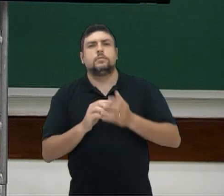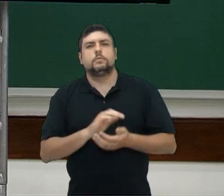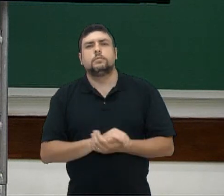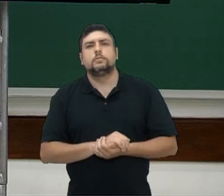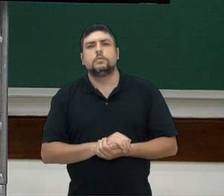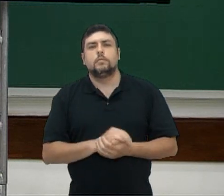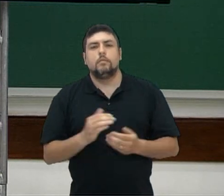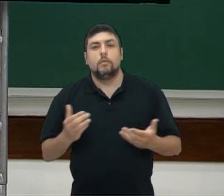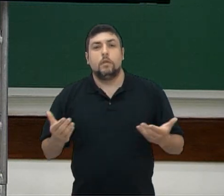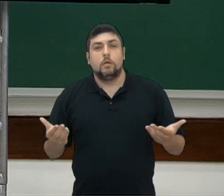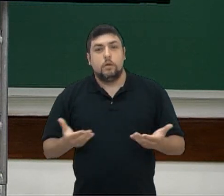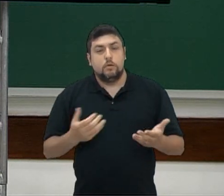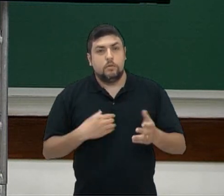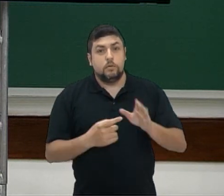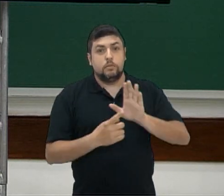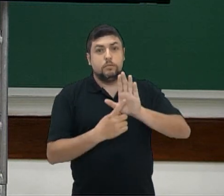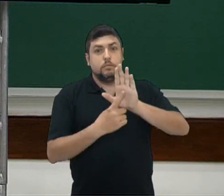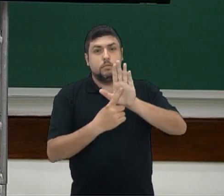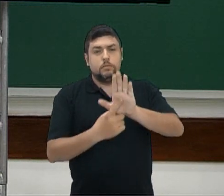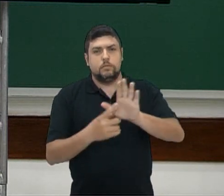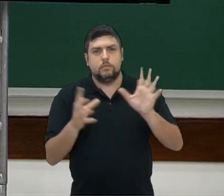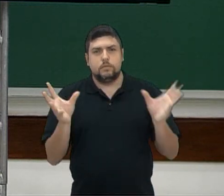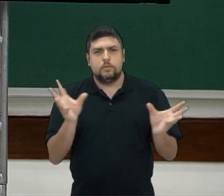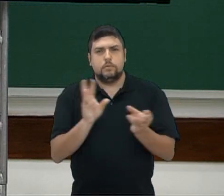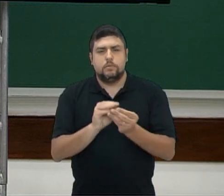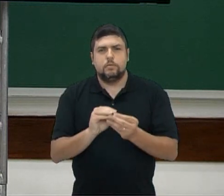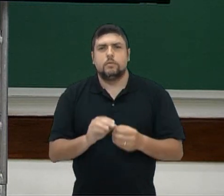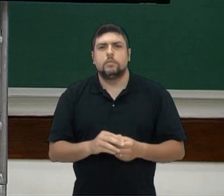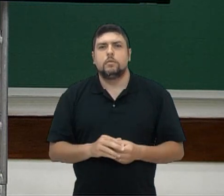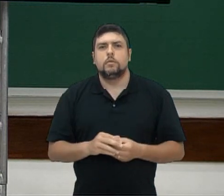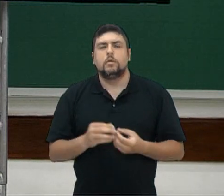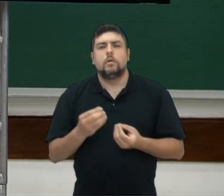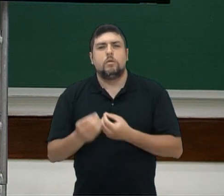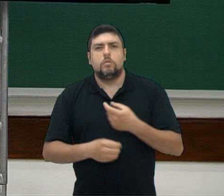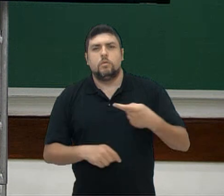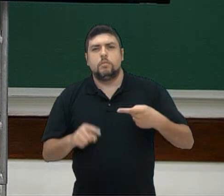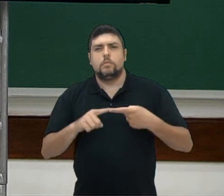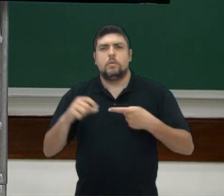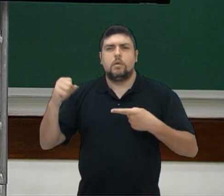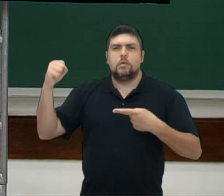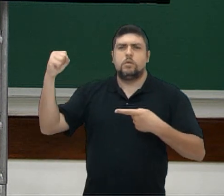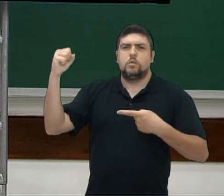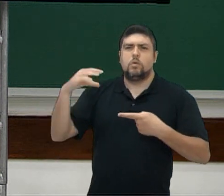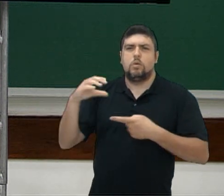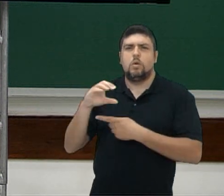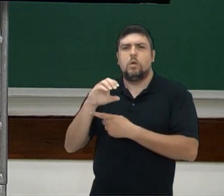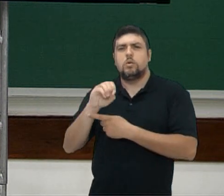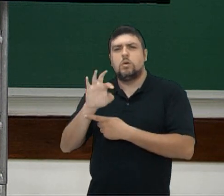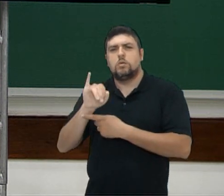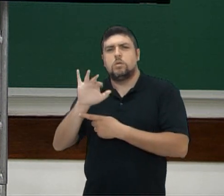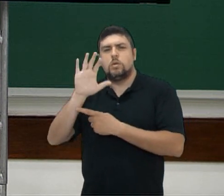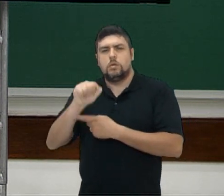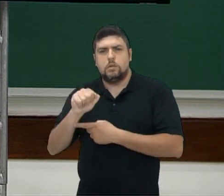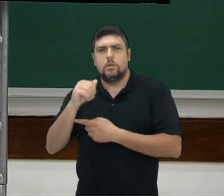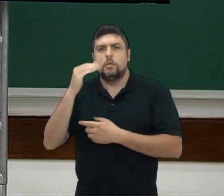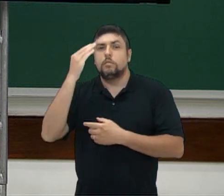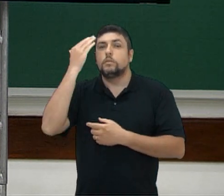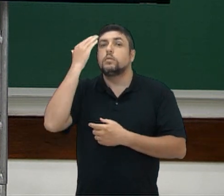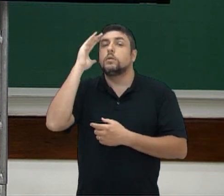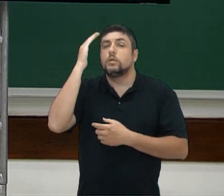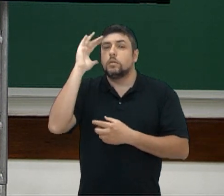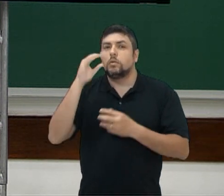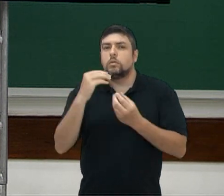trazer, abordar para vocês nessa aula, esse primeiro momento da óptica, para que a gente consiga compreender quais foram